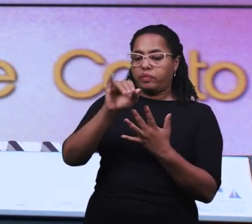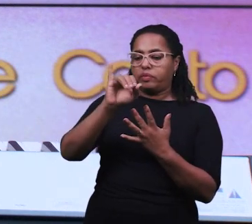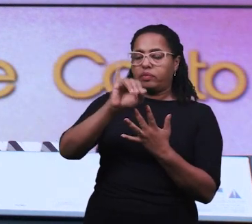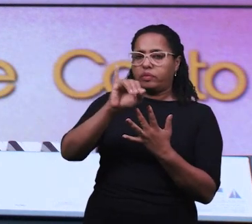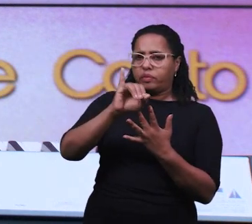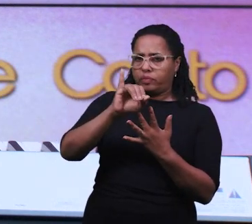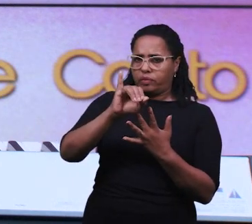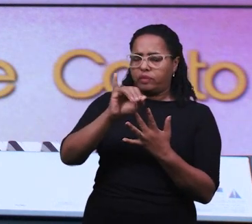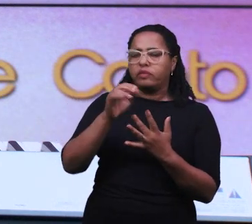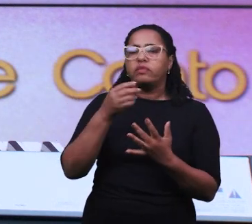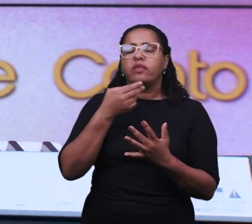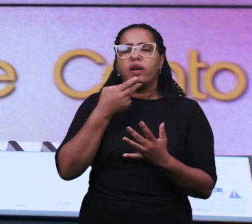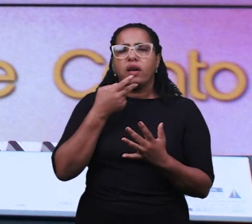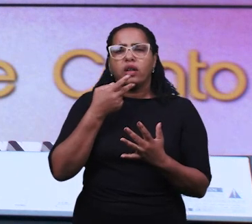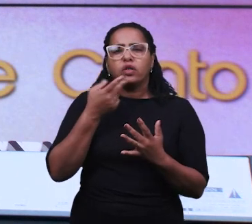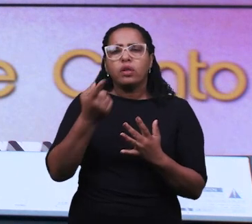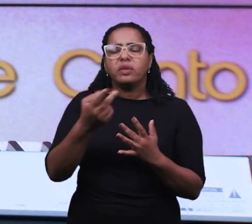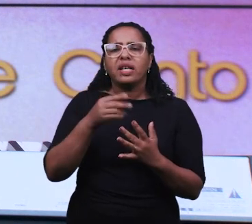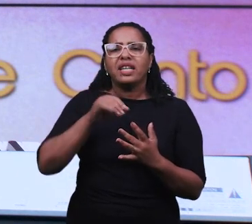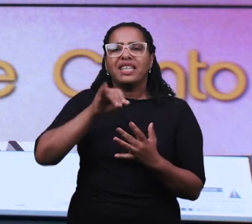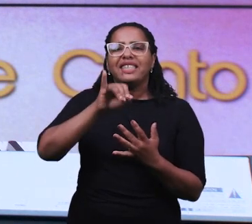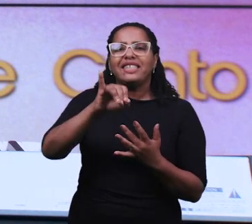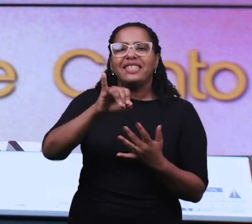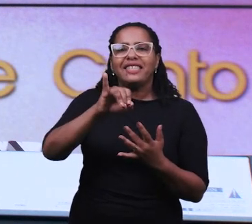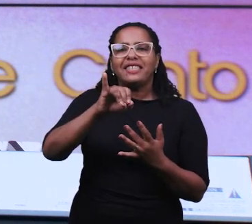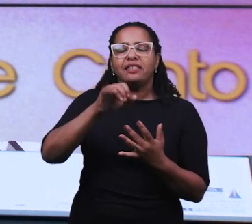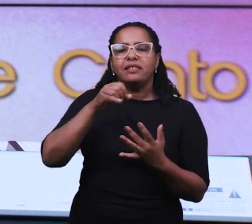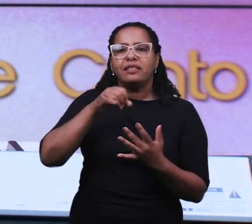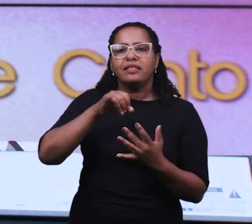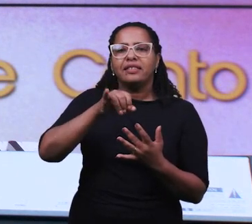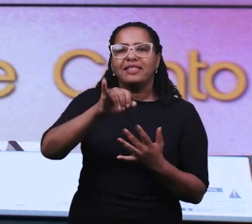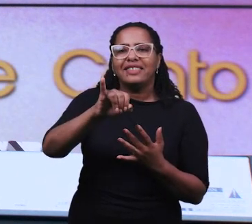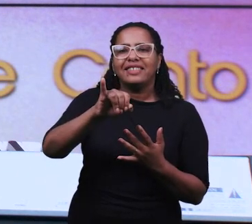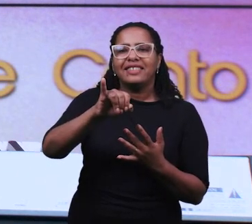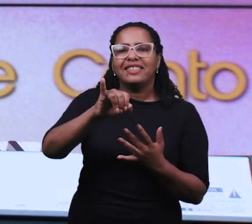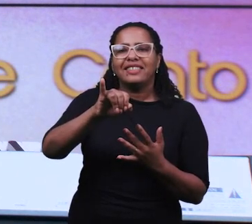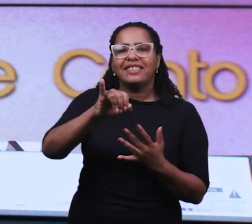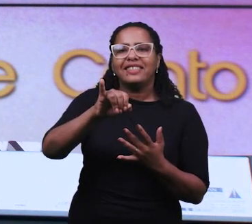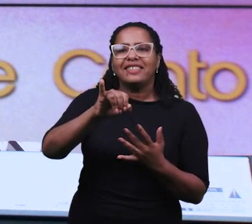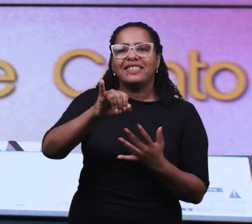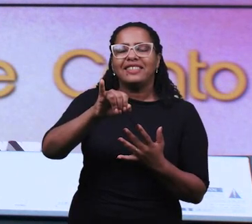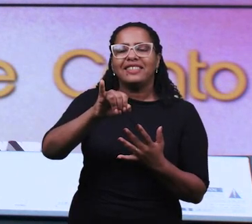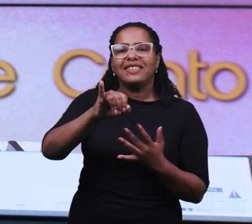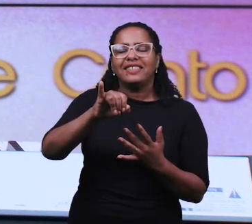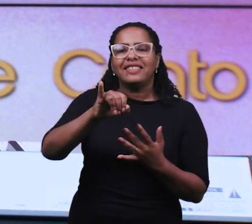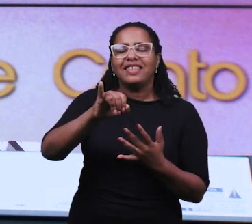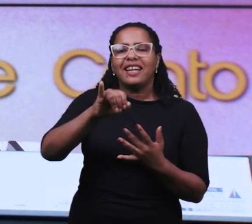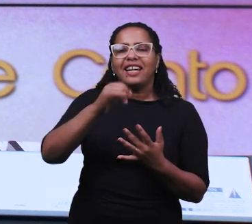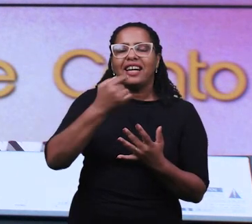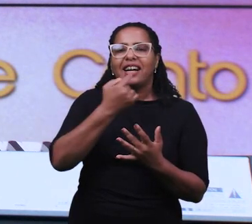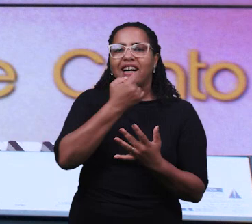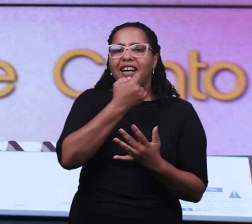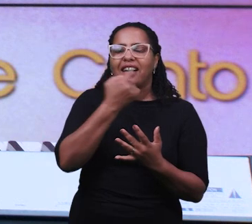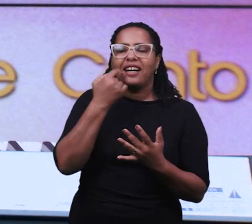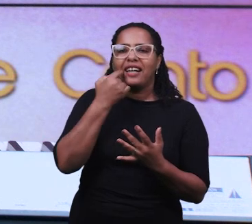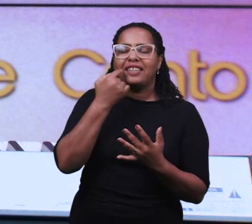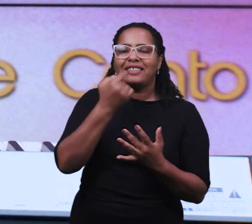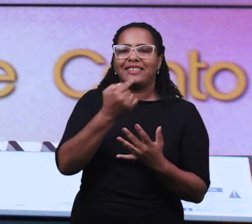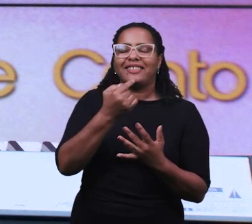Falem a vogal I, só falar, não precisamos cantar agora. I, I. Os cantinhos da nossa